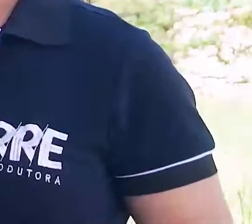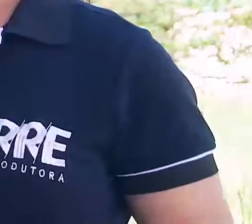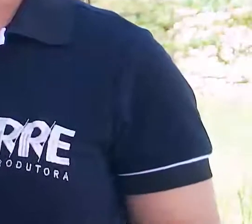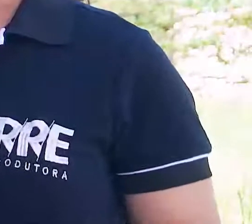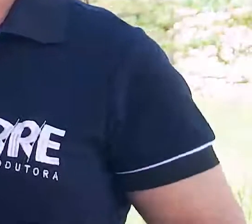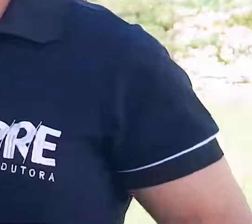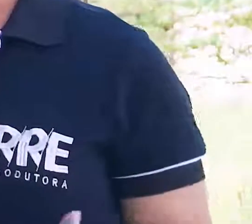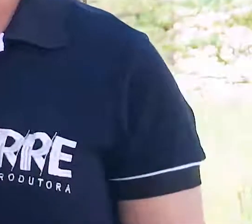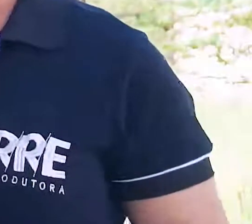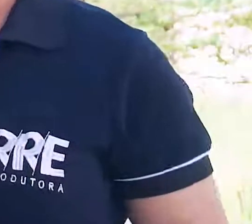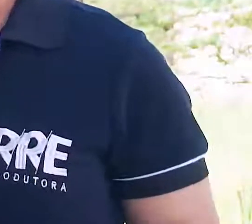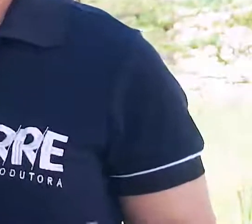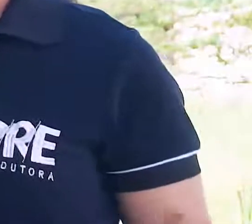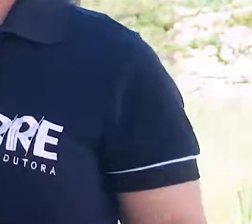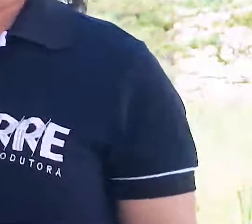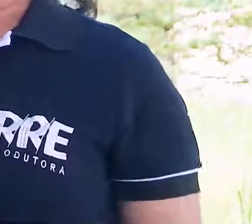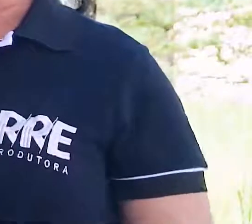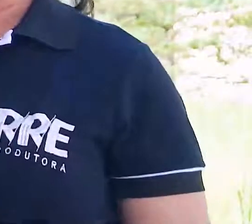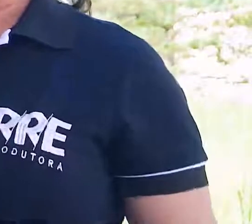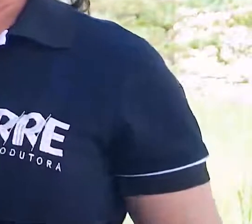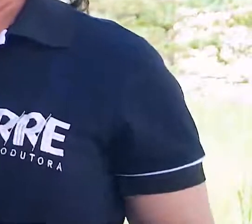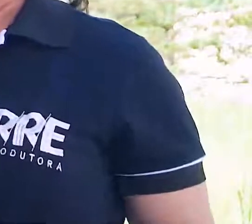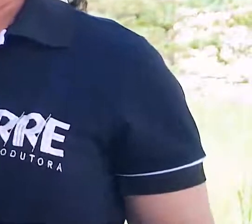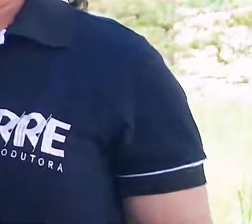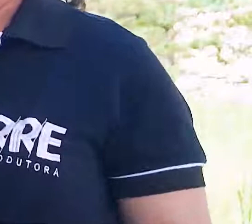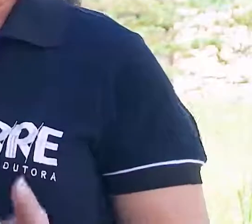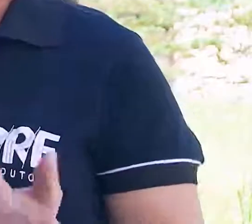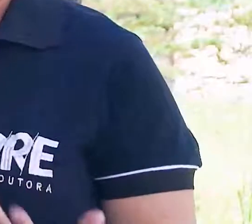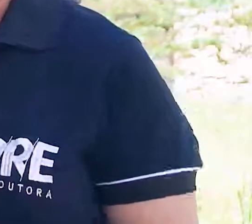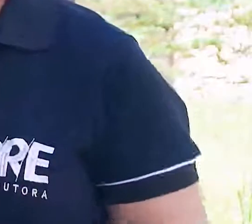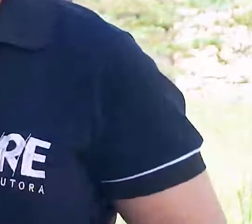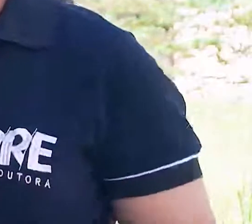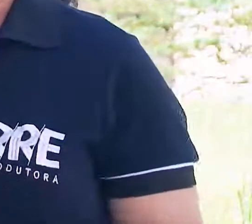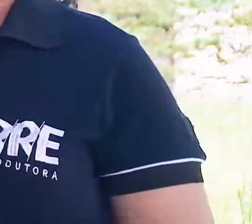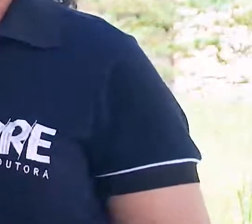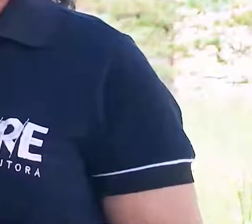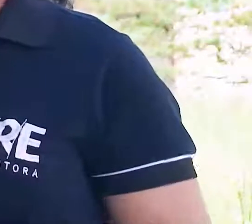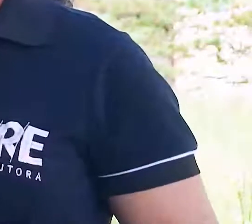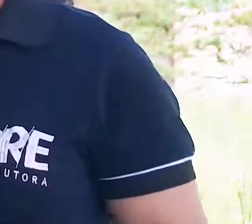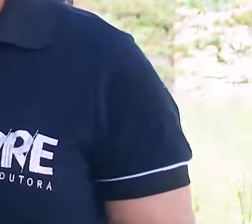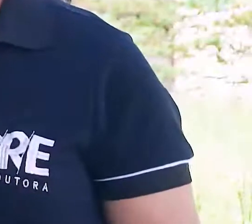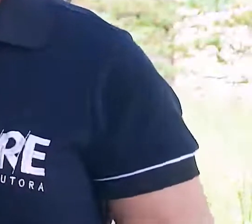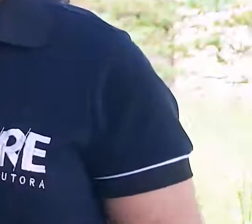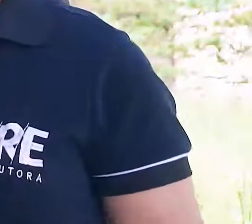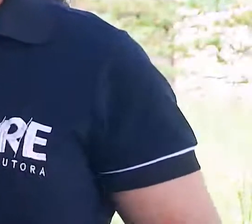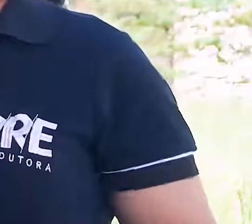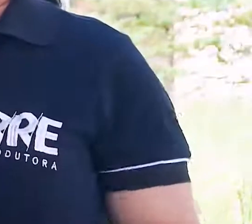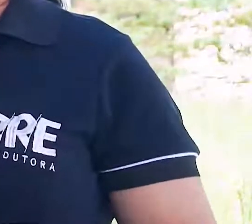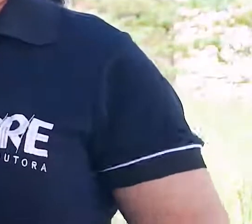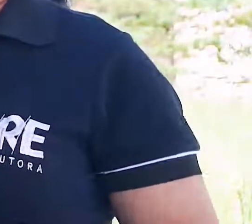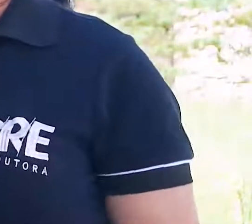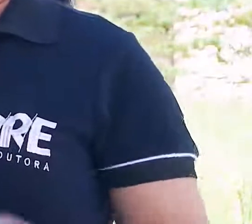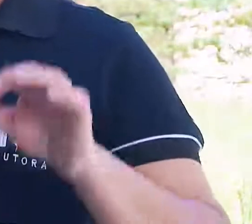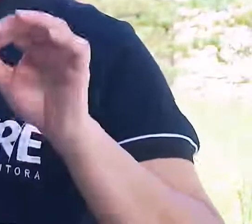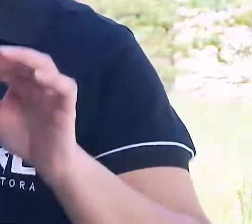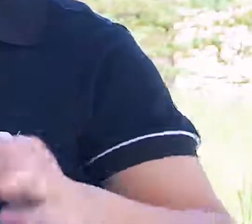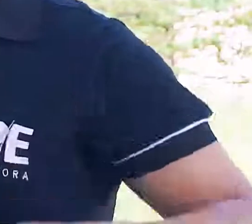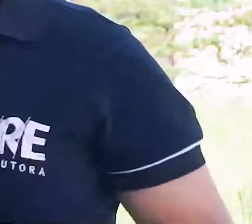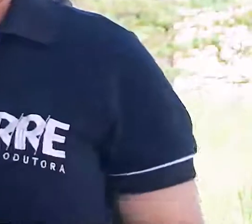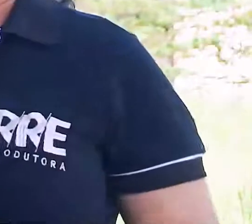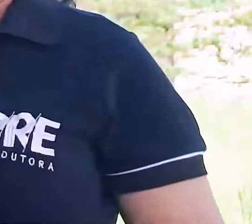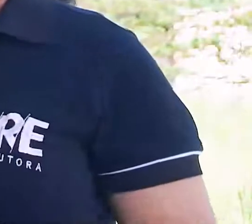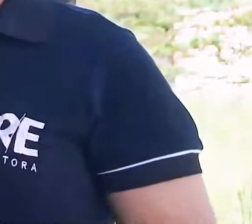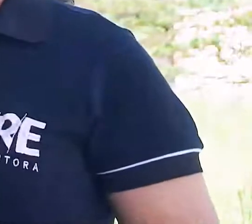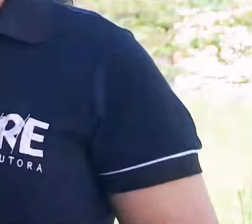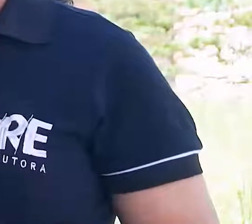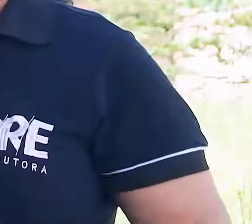diferenças, aprende a conviver com o outro, independentemente da orientação sexual, da cor, raça ou etnia. Os benefícios